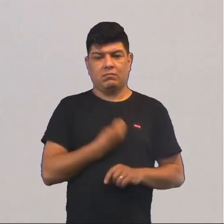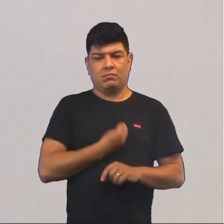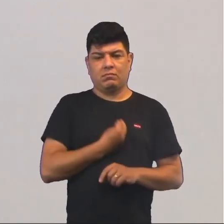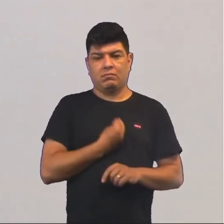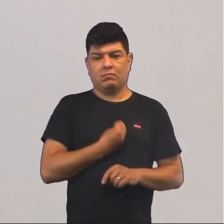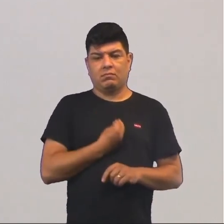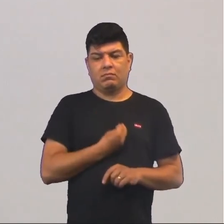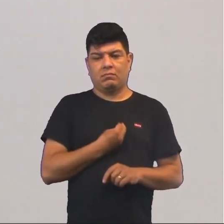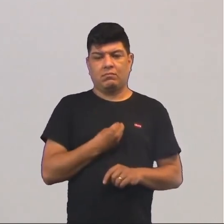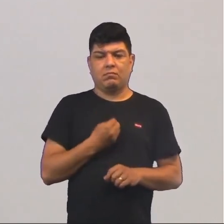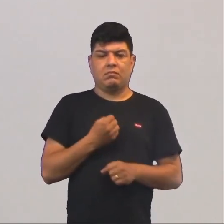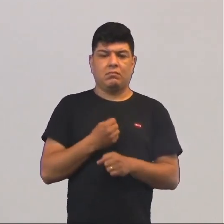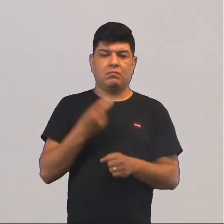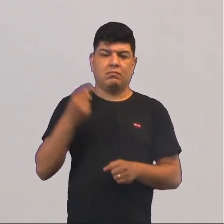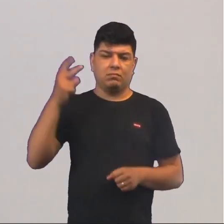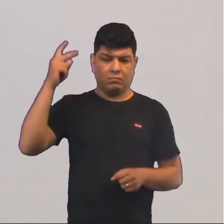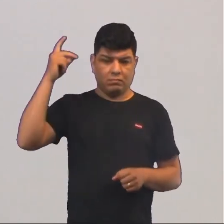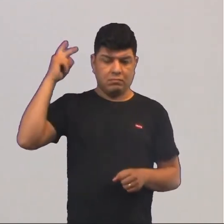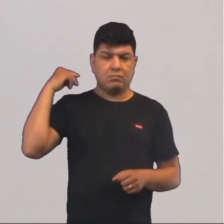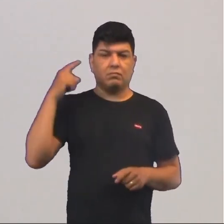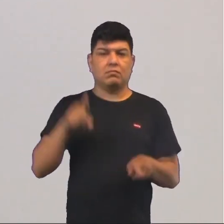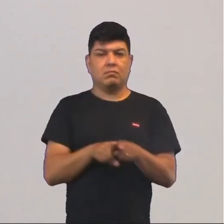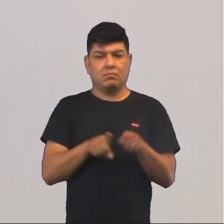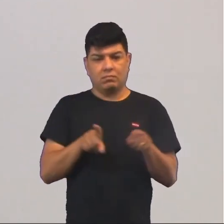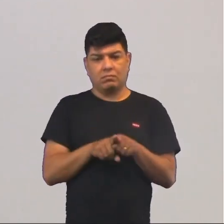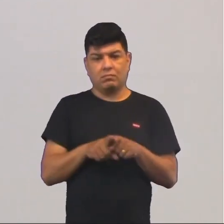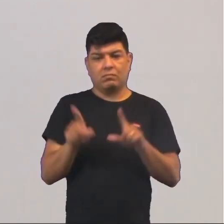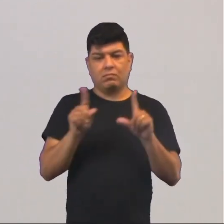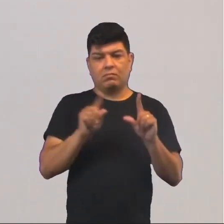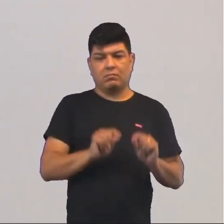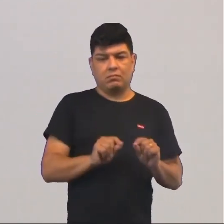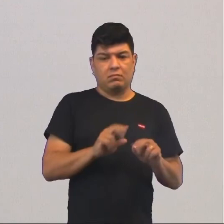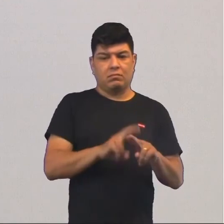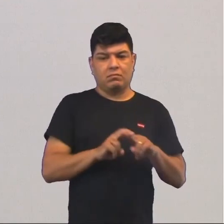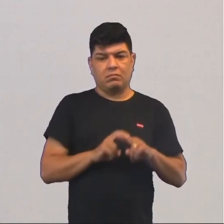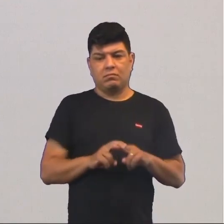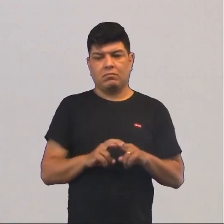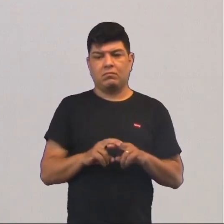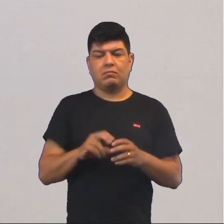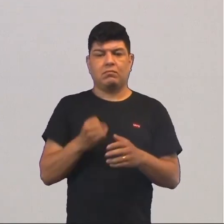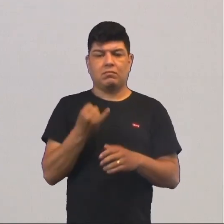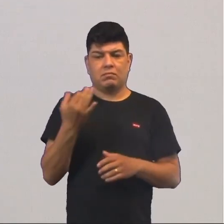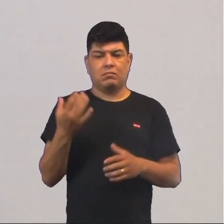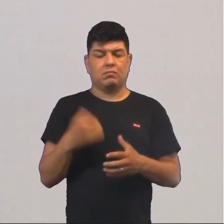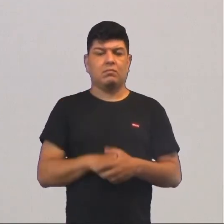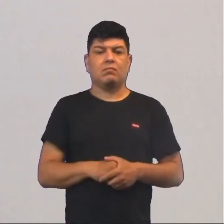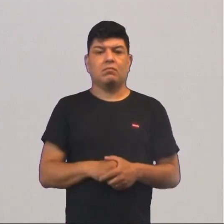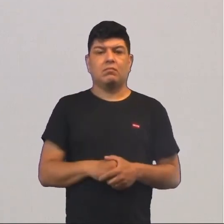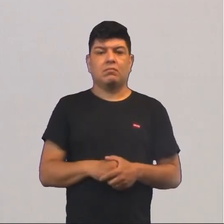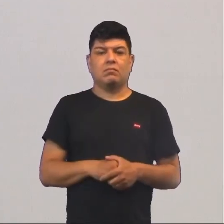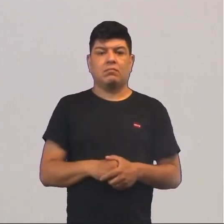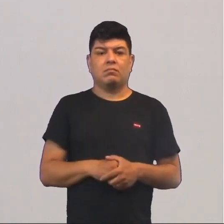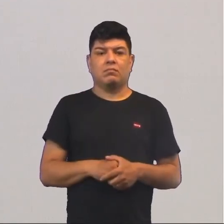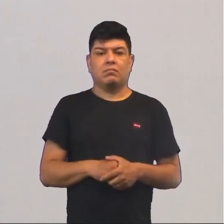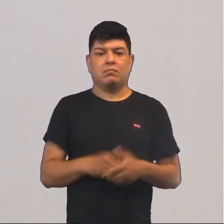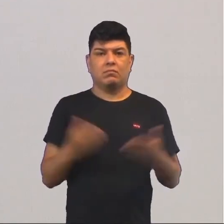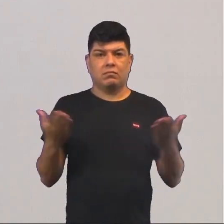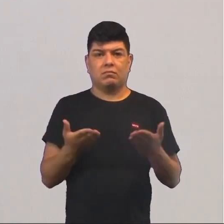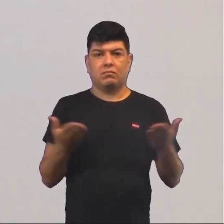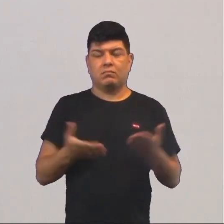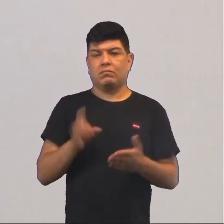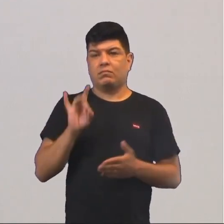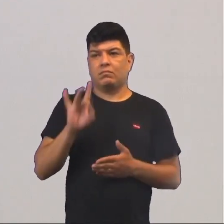aquela região há muito tempo, né, eram uma minoria, né, em termos quantitativos. Por